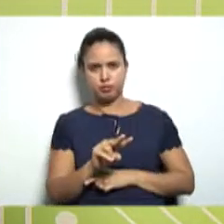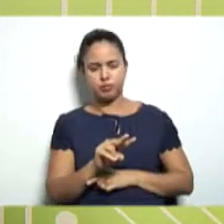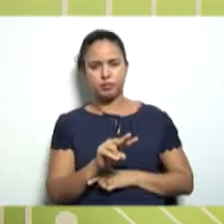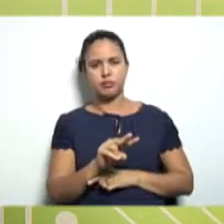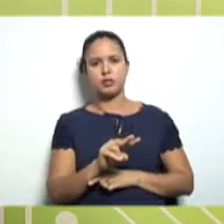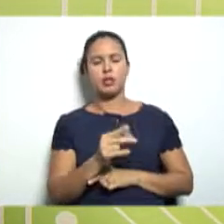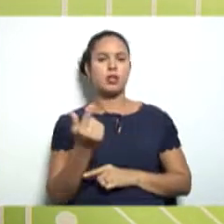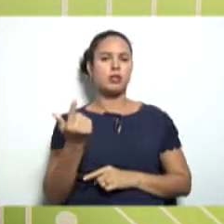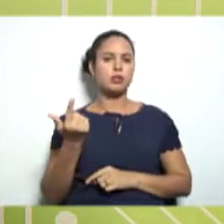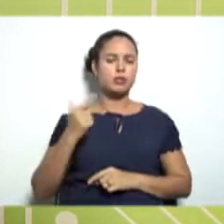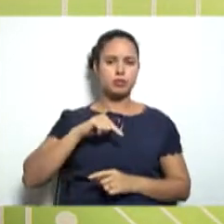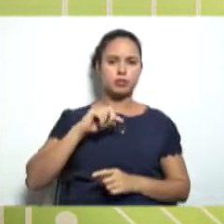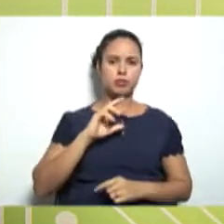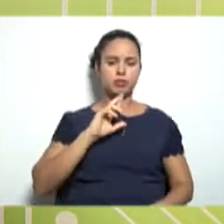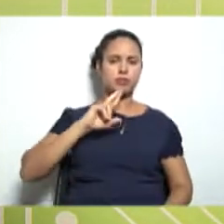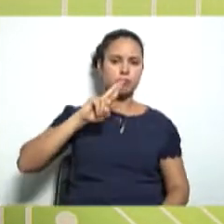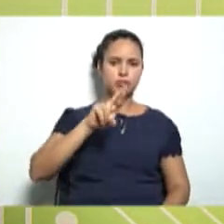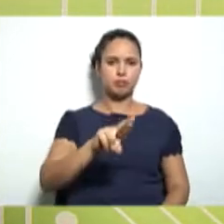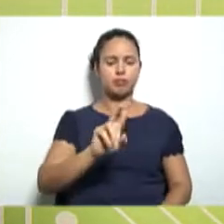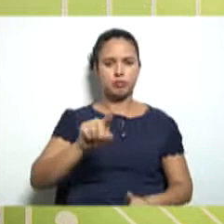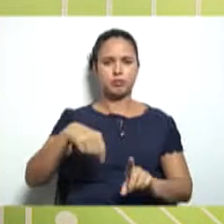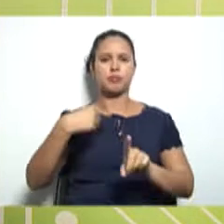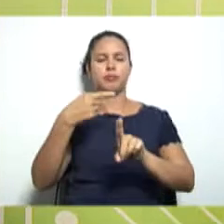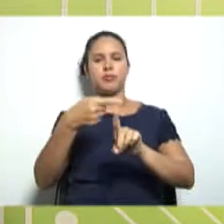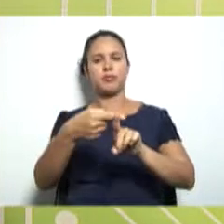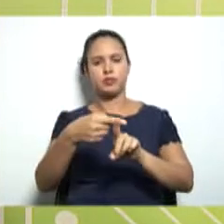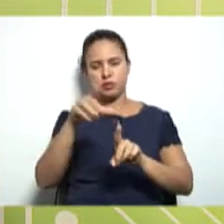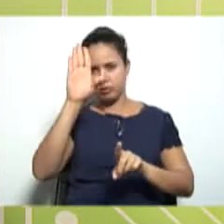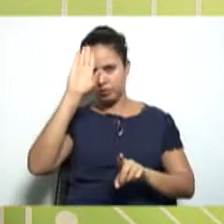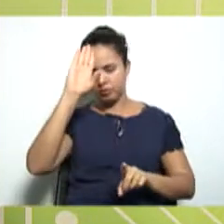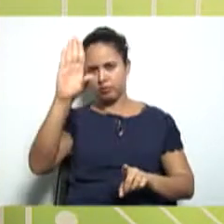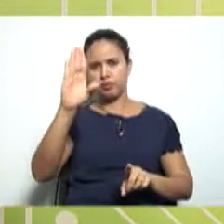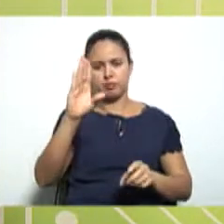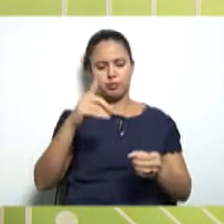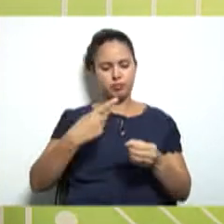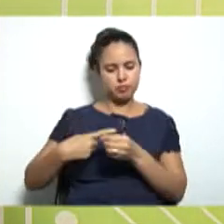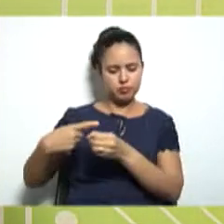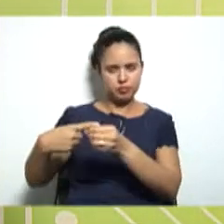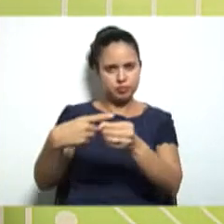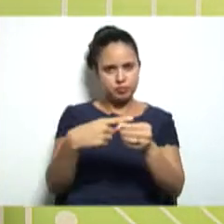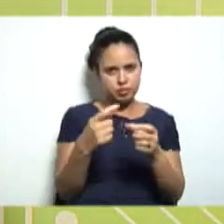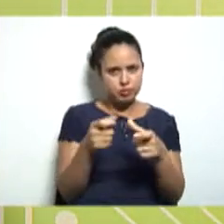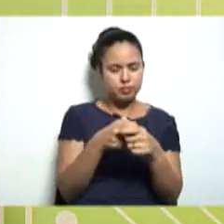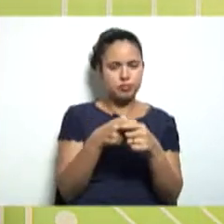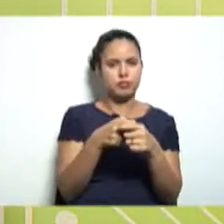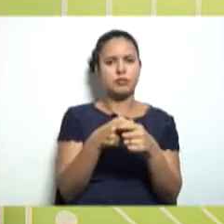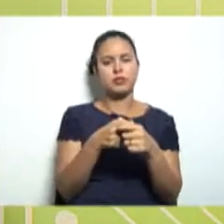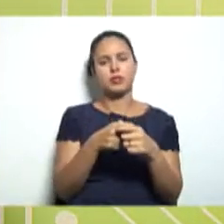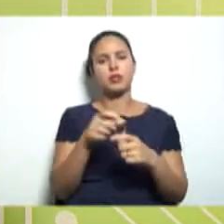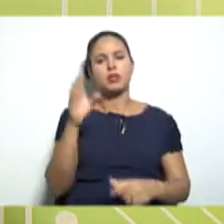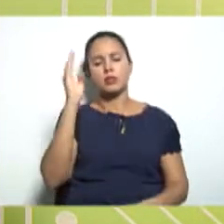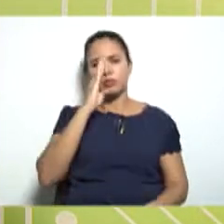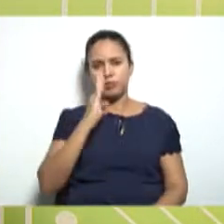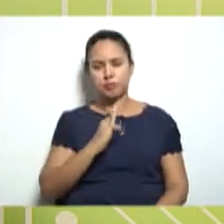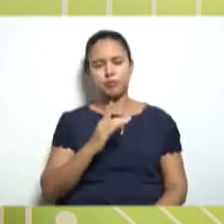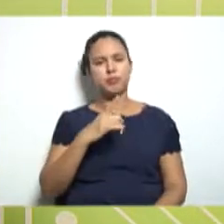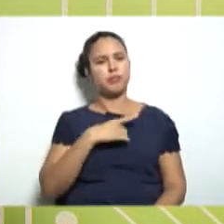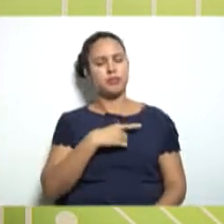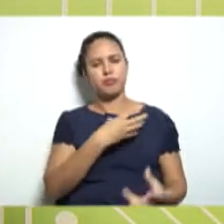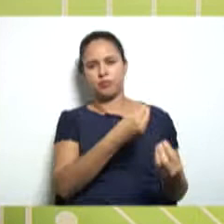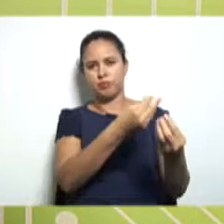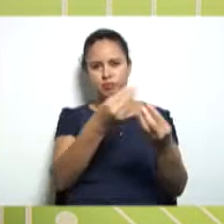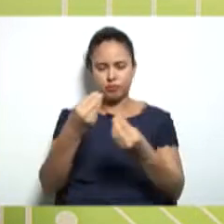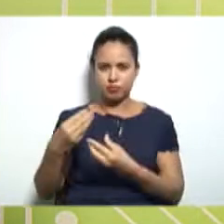consegue um resultado muito positivo, principalmente nos municípios pequenos. E no Brasil existem muitos municípios que não tem nenhuma